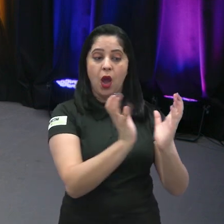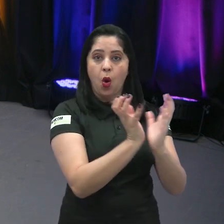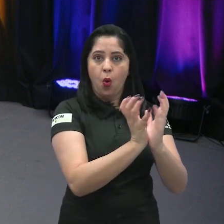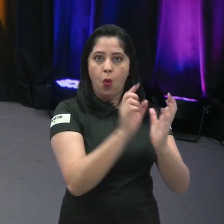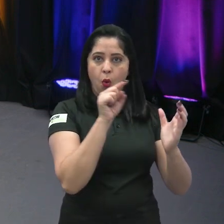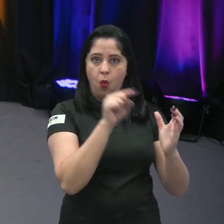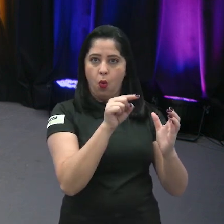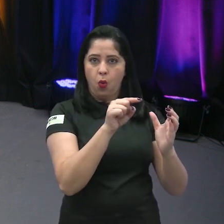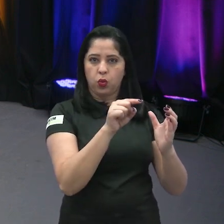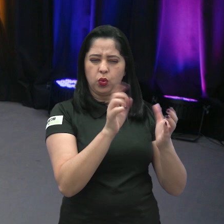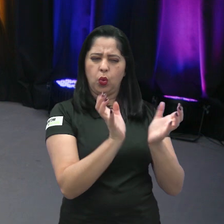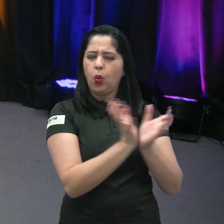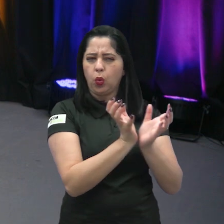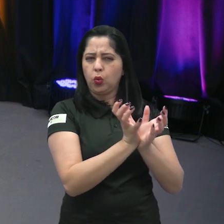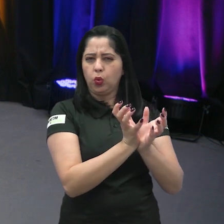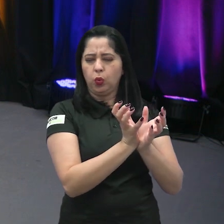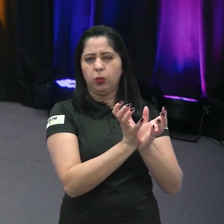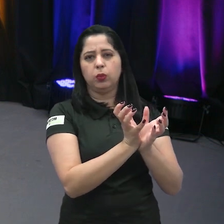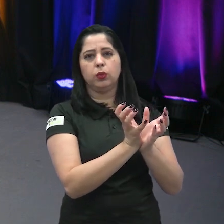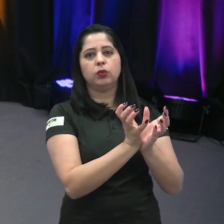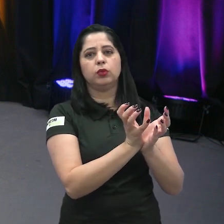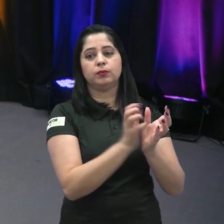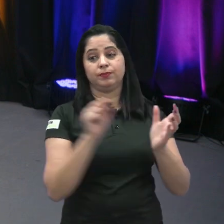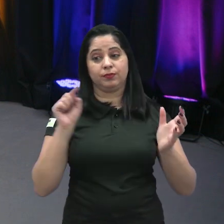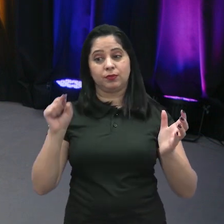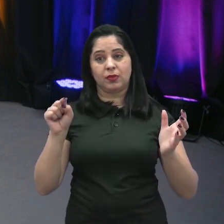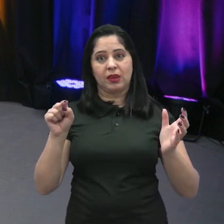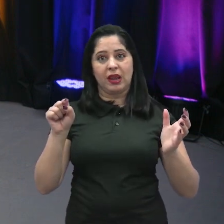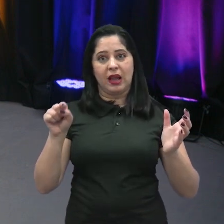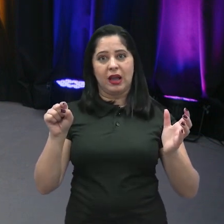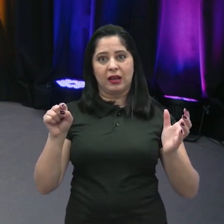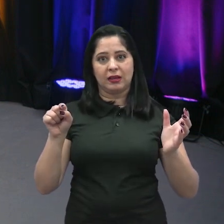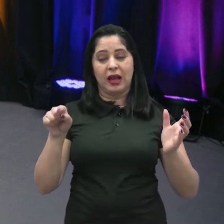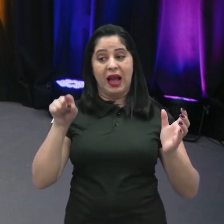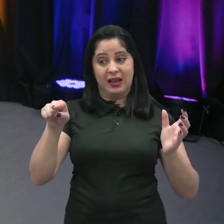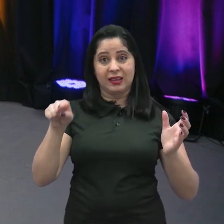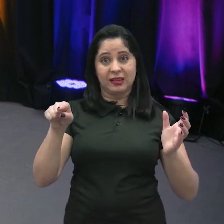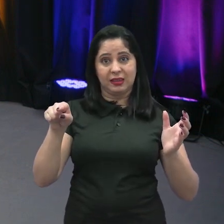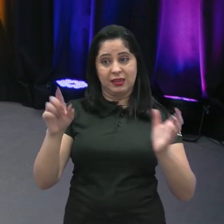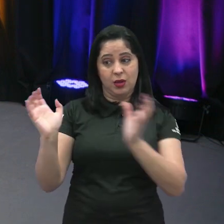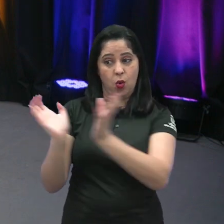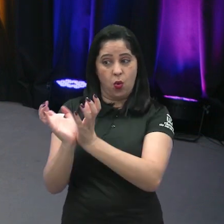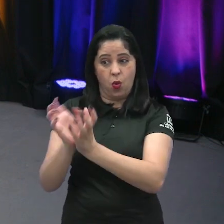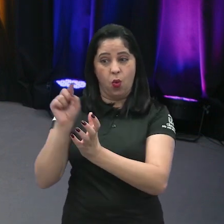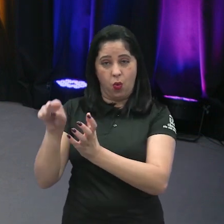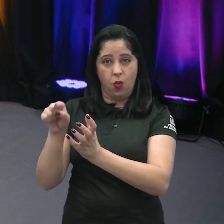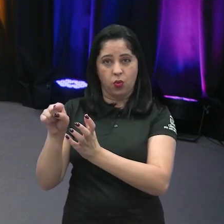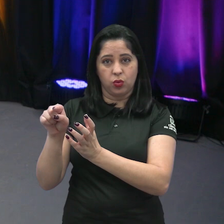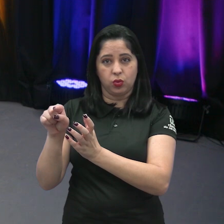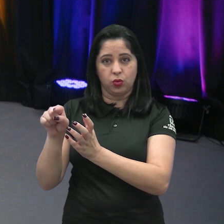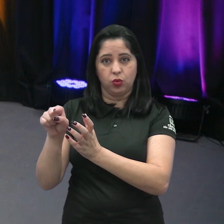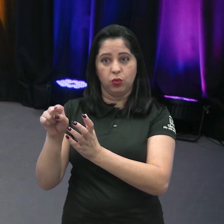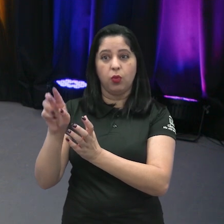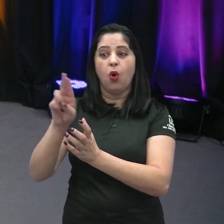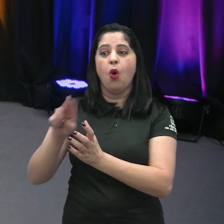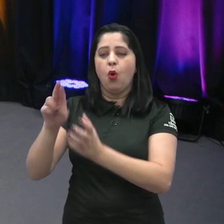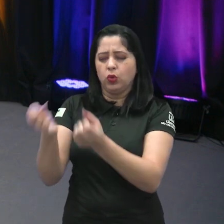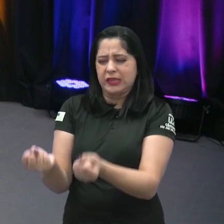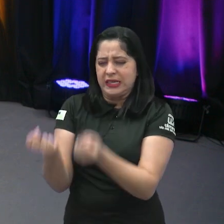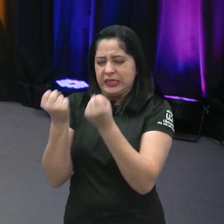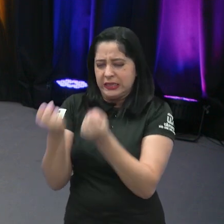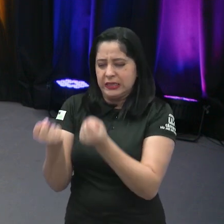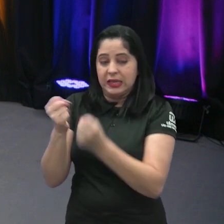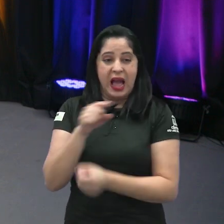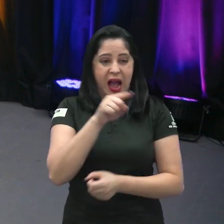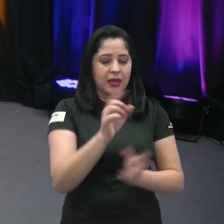um grupo de pessoas, eu não me lembro se era 15 ou 20, uma trabalhou com uma sobrecarga e a outra trabalhou apenas com a